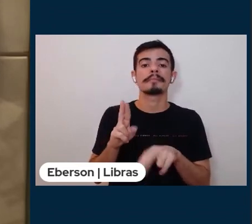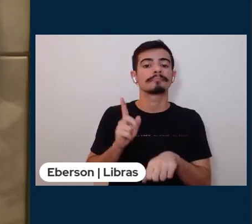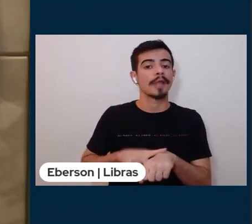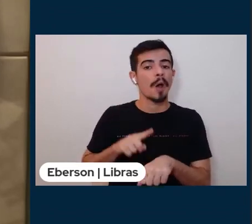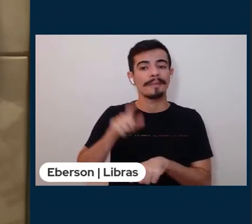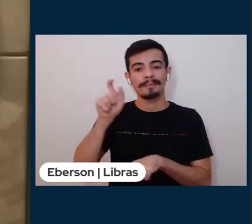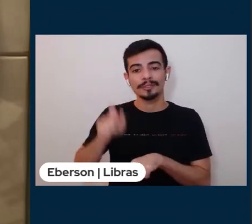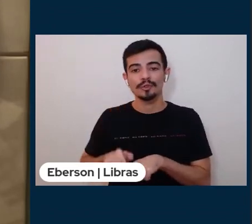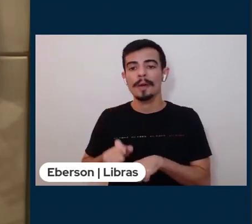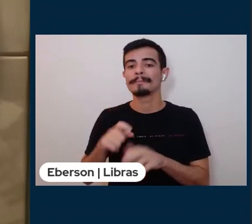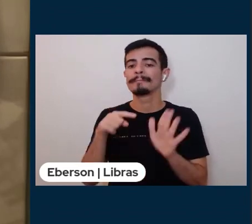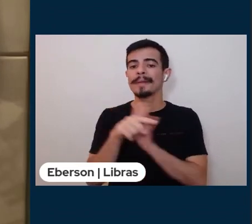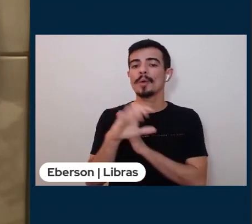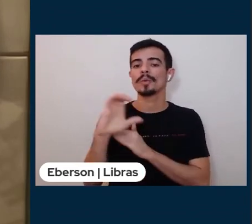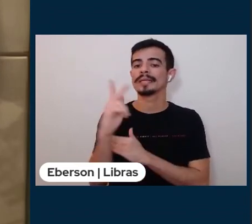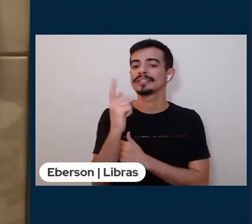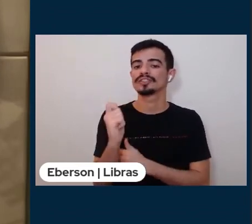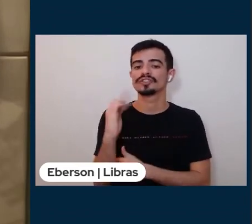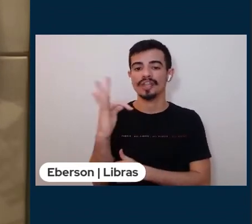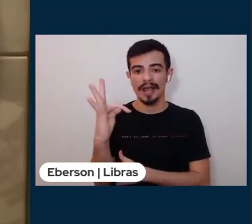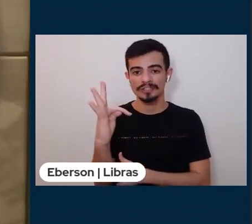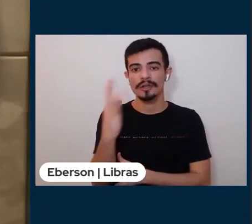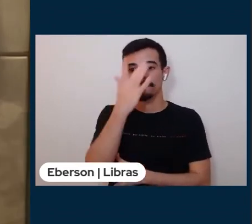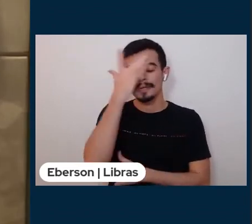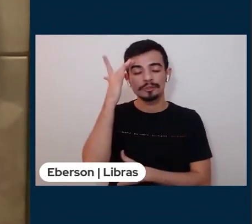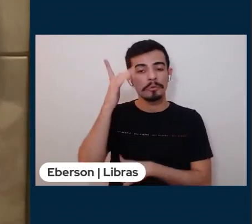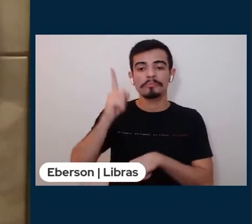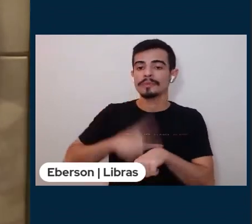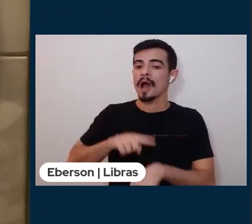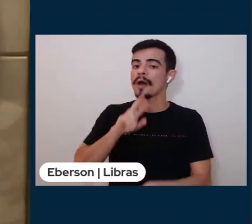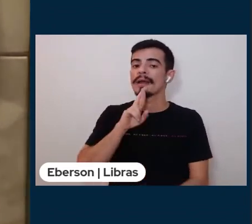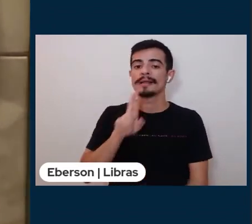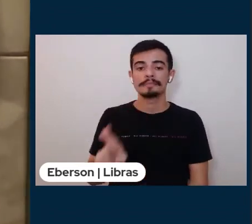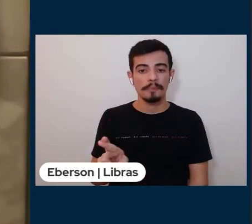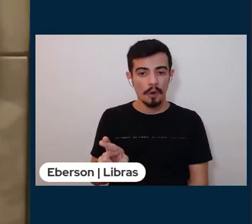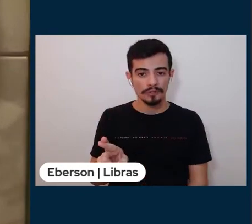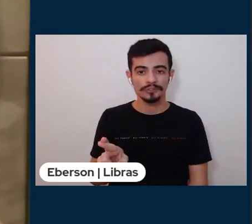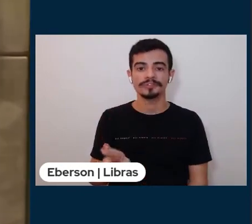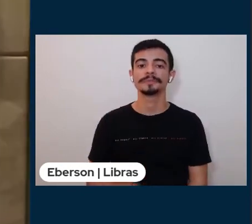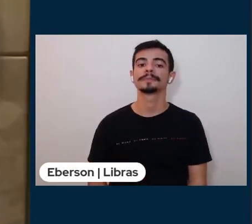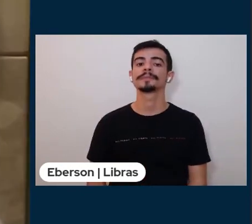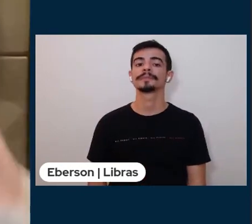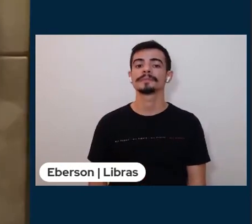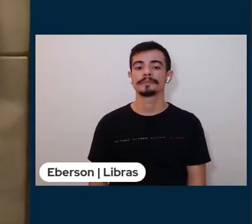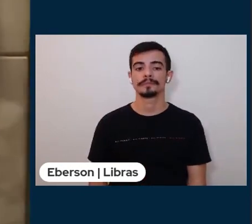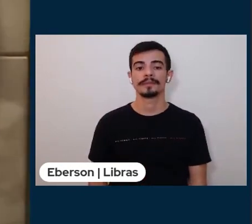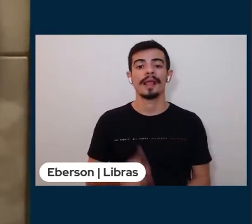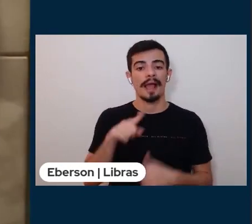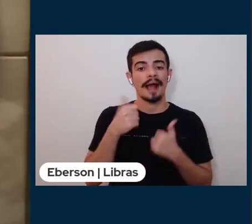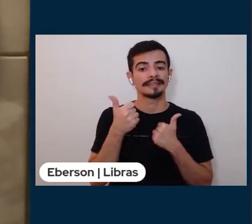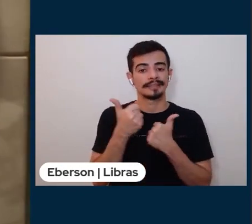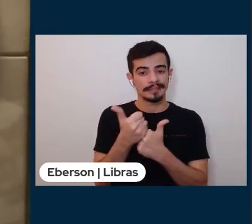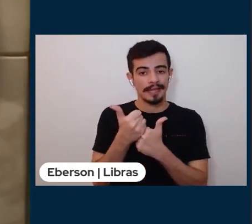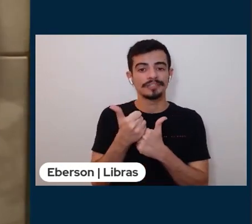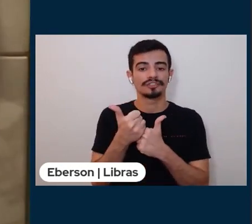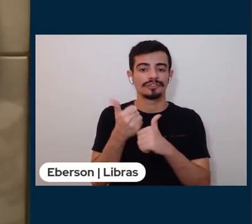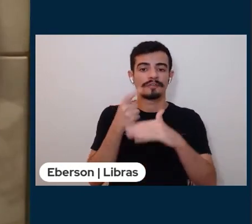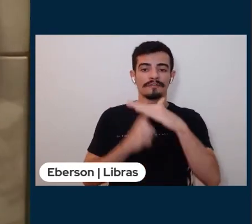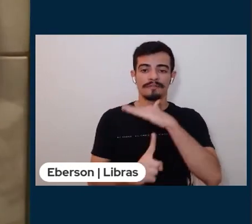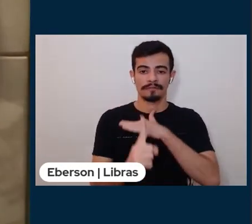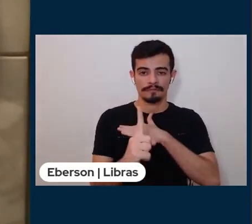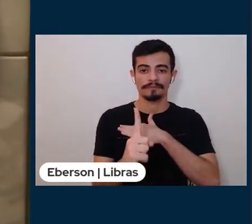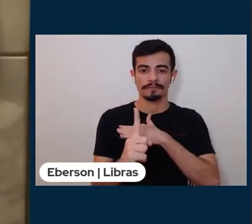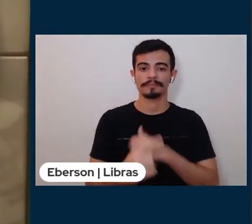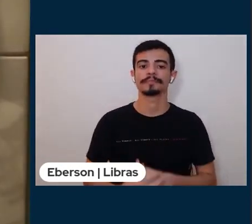perguntam via sete o rosto consegue responder na hora o rosto que assistente virtual mas com a batata né explica o